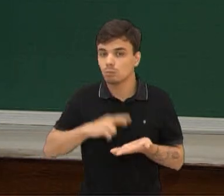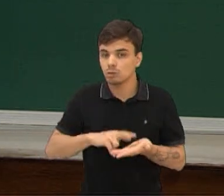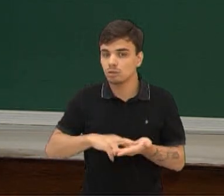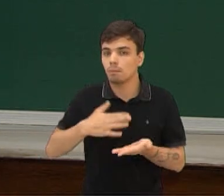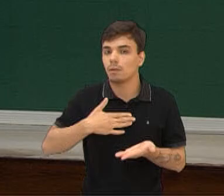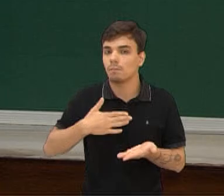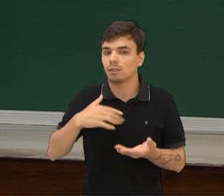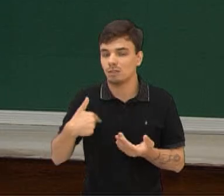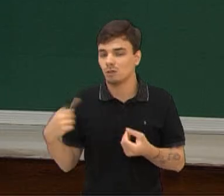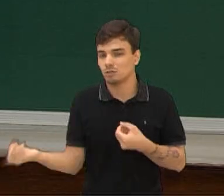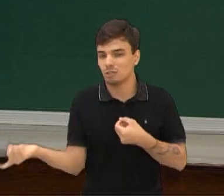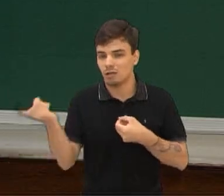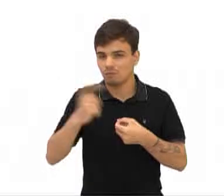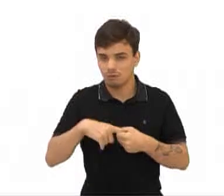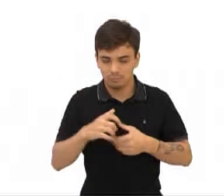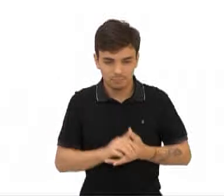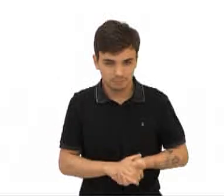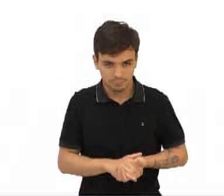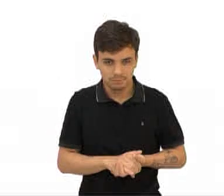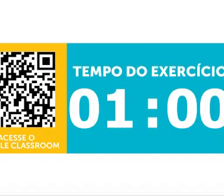e a gente já volta, tá bom?